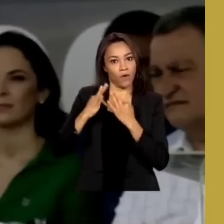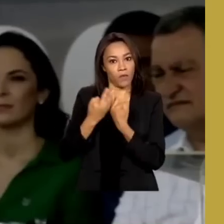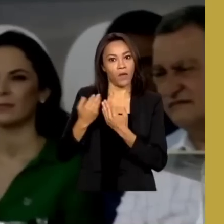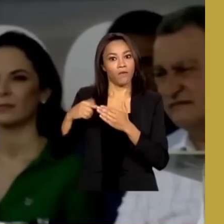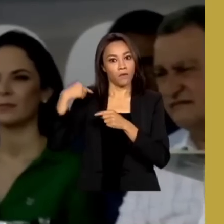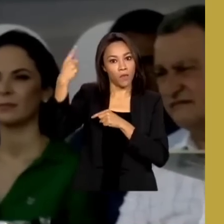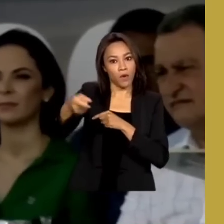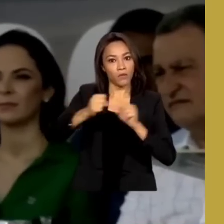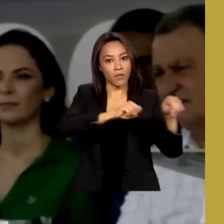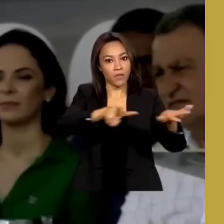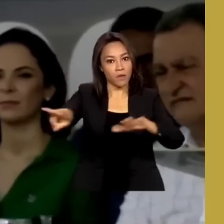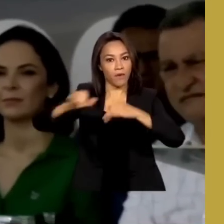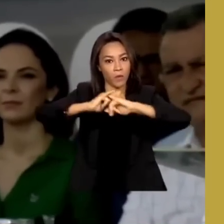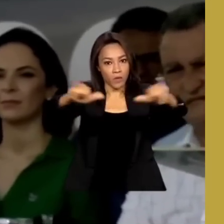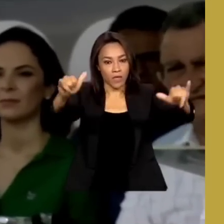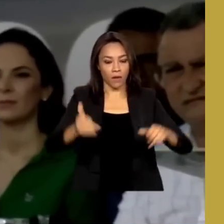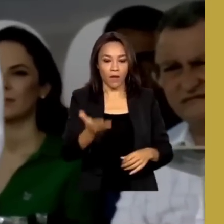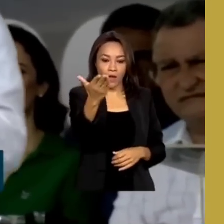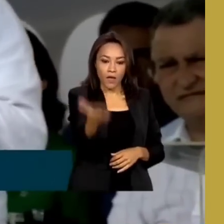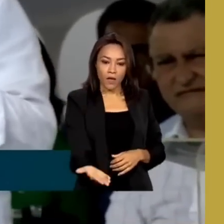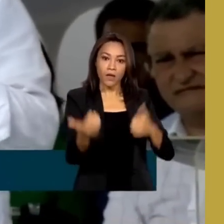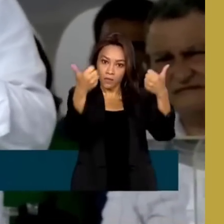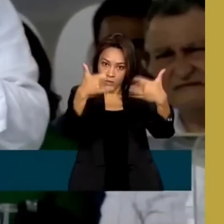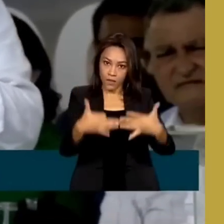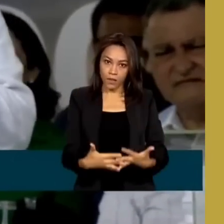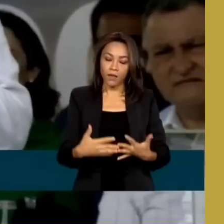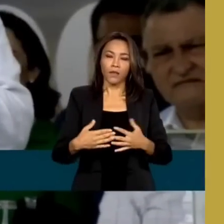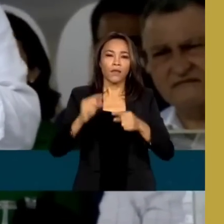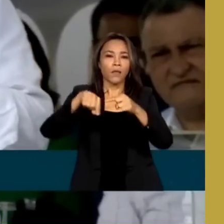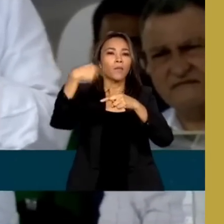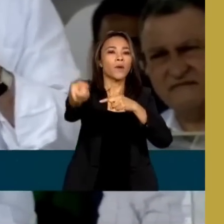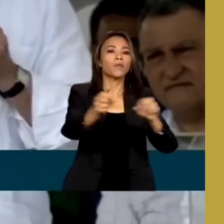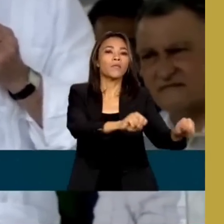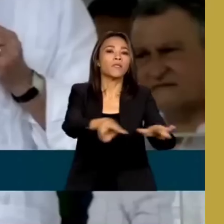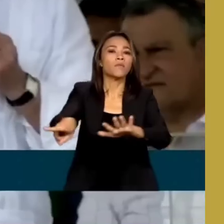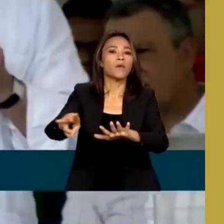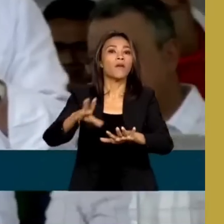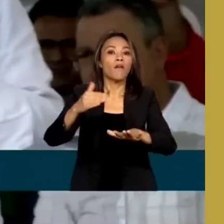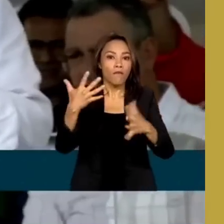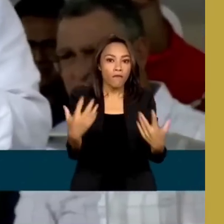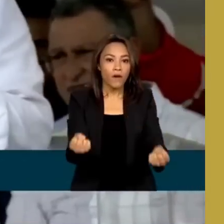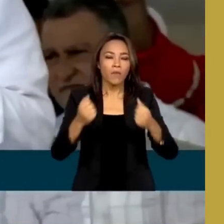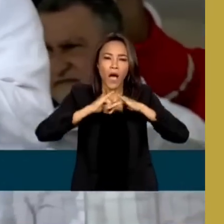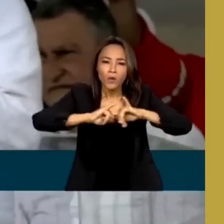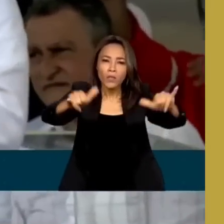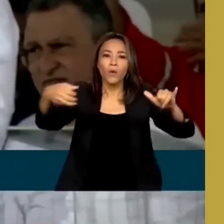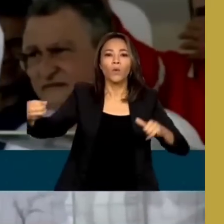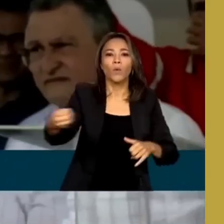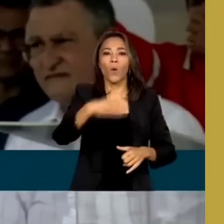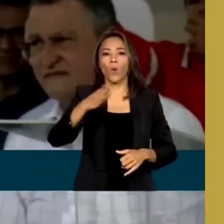Cássio. Semana que vem vamos anunciar um novo Bolsa Família de